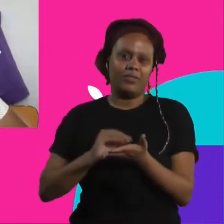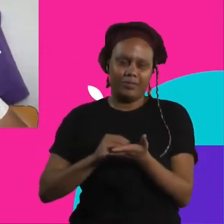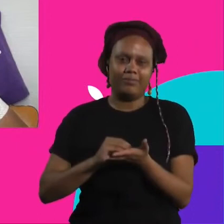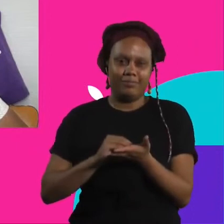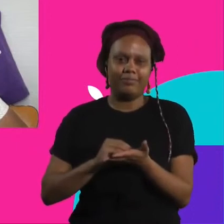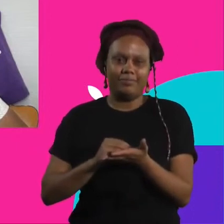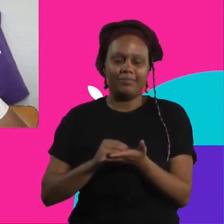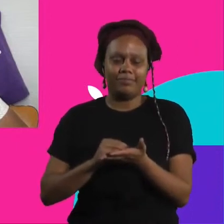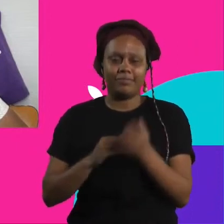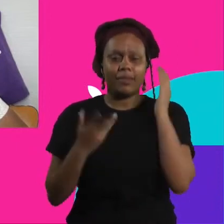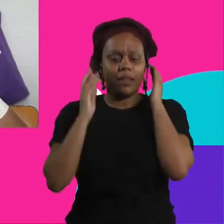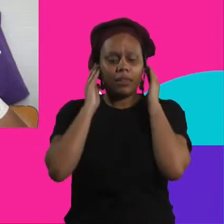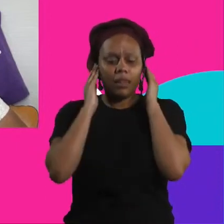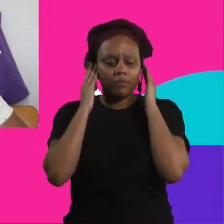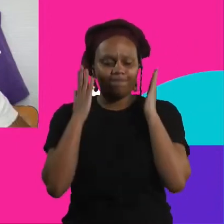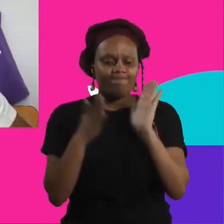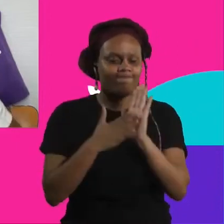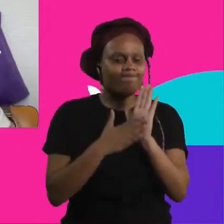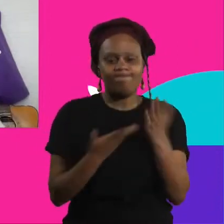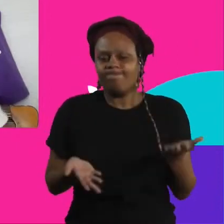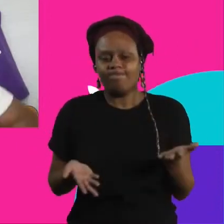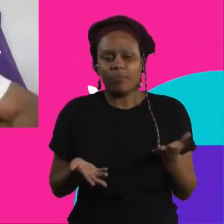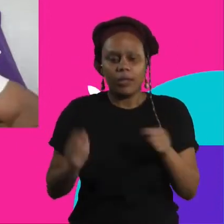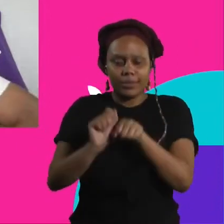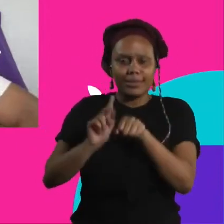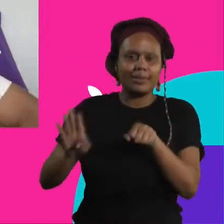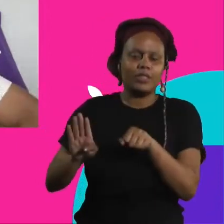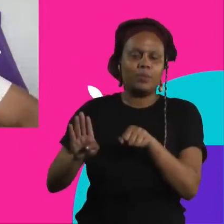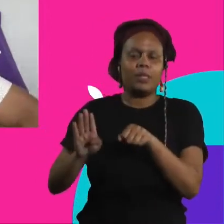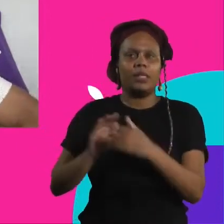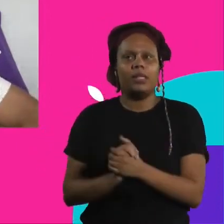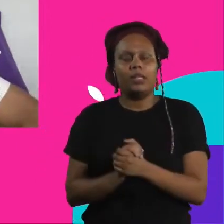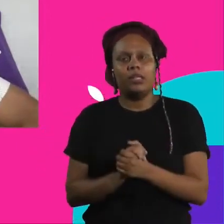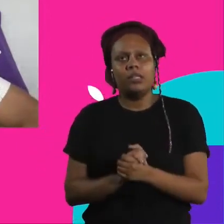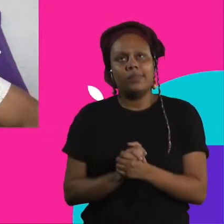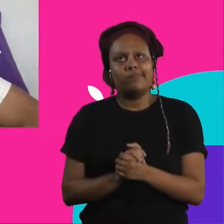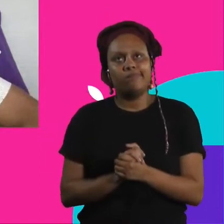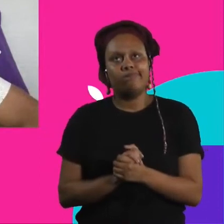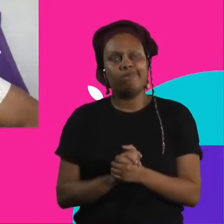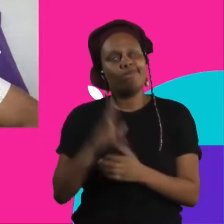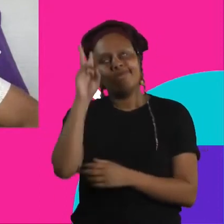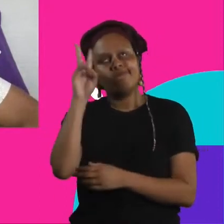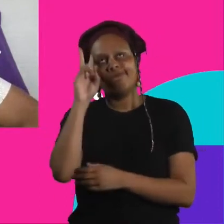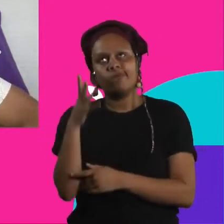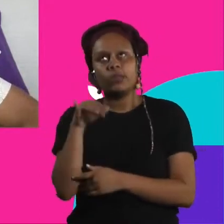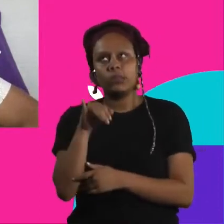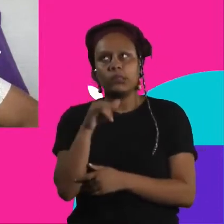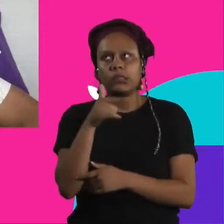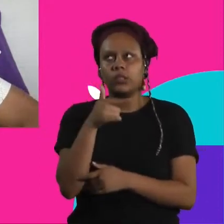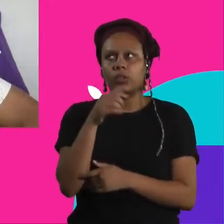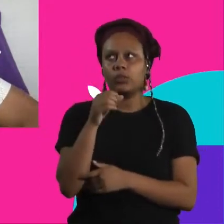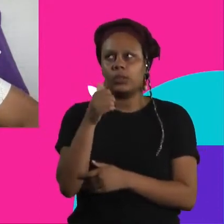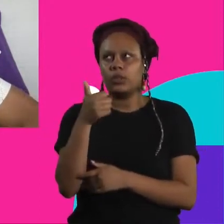o propósito do Show Good Brasil, por exemplo, né? Me lembro do festival não me lembro se 2017 ou 2018,